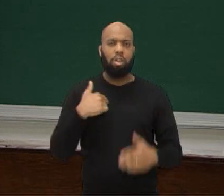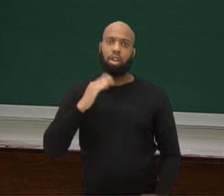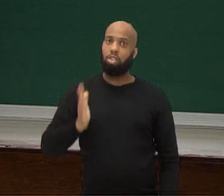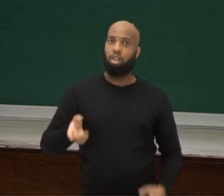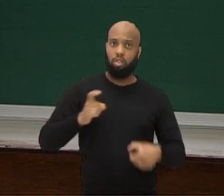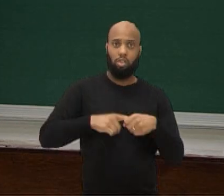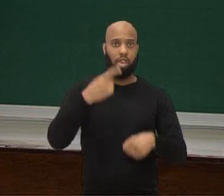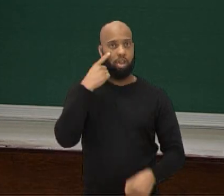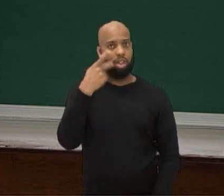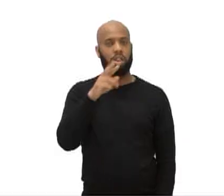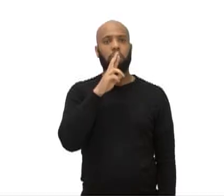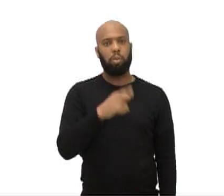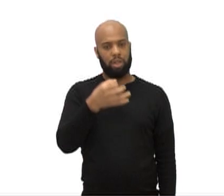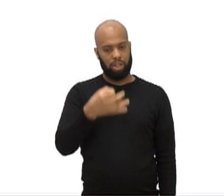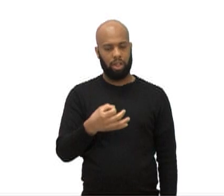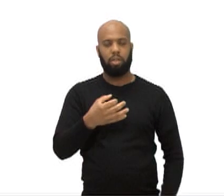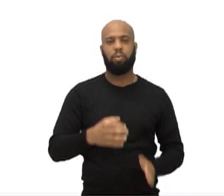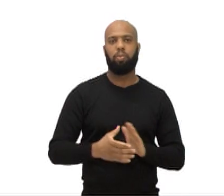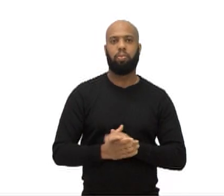já voltamos para a correção.